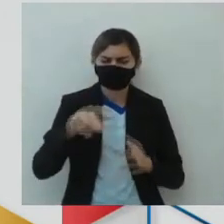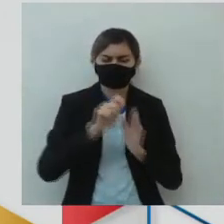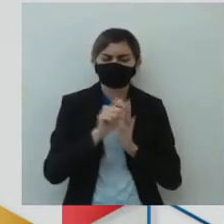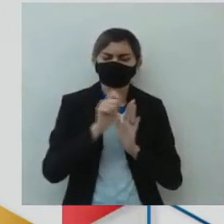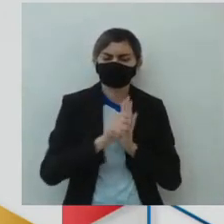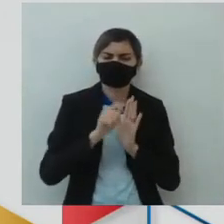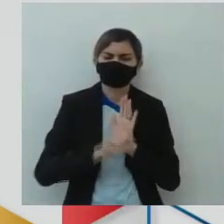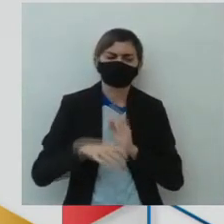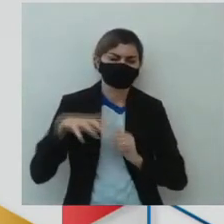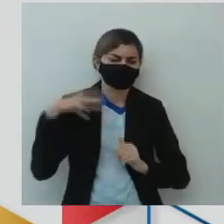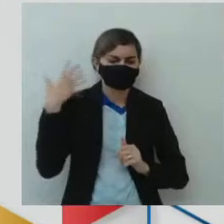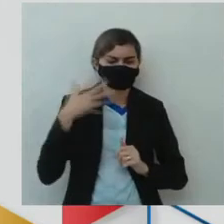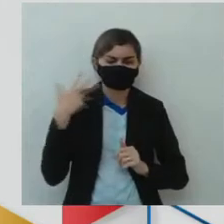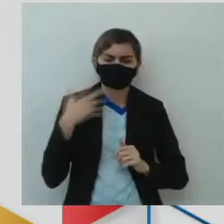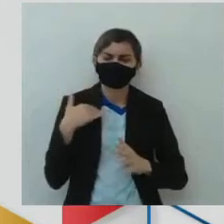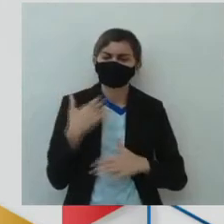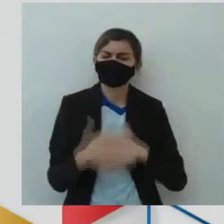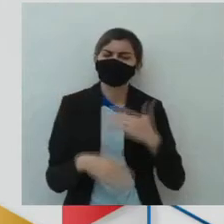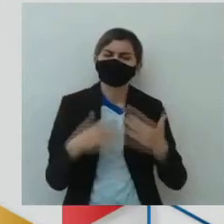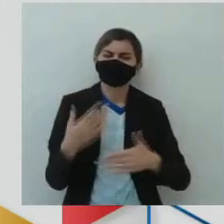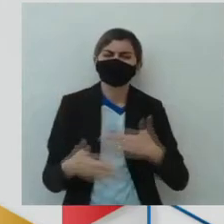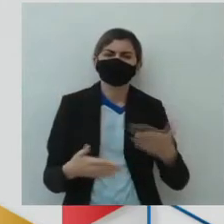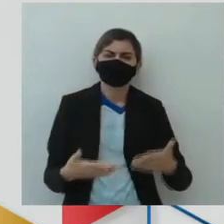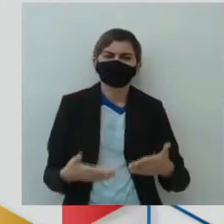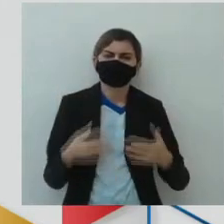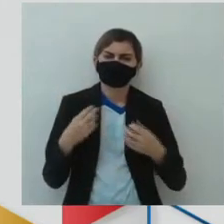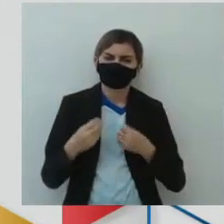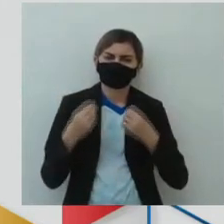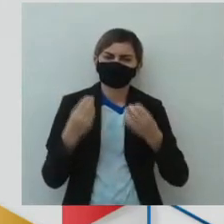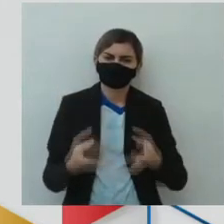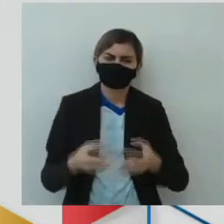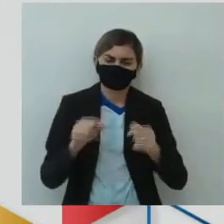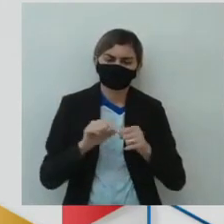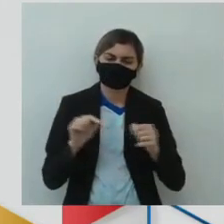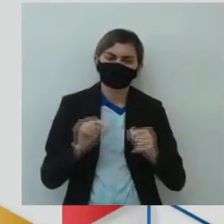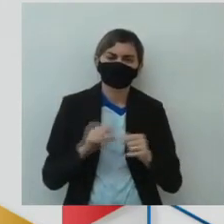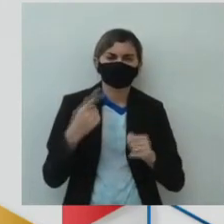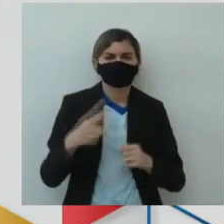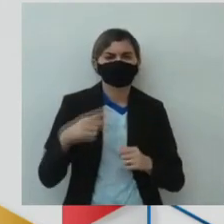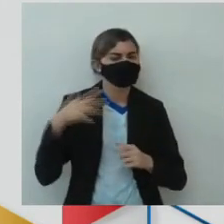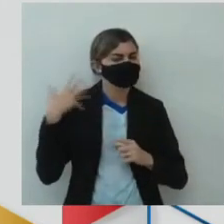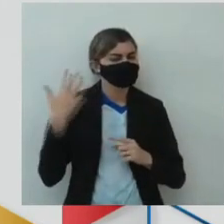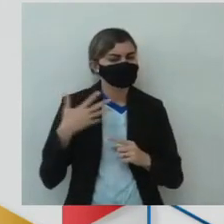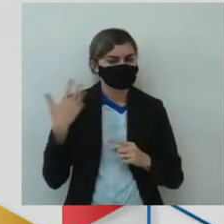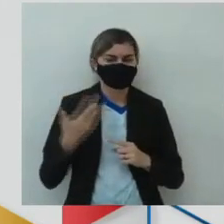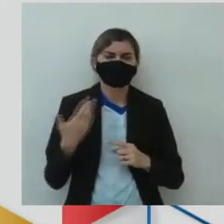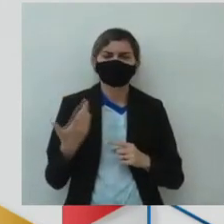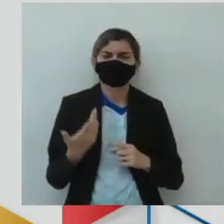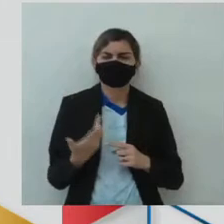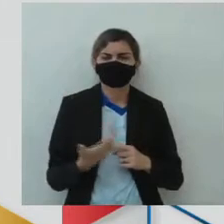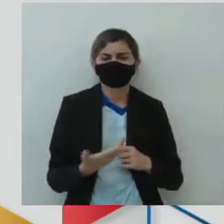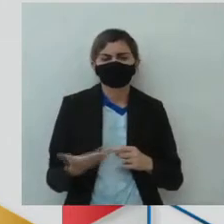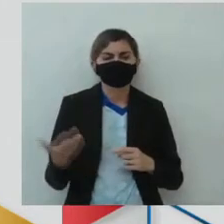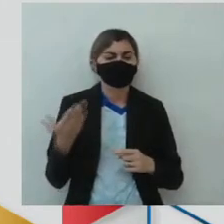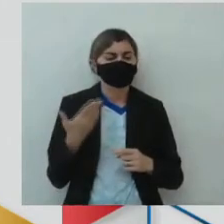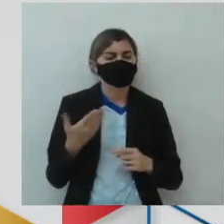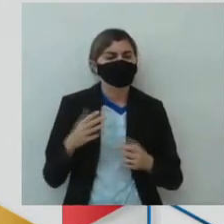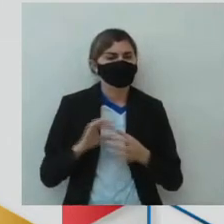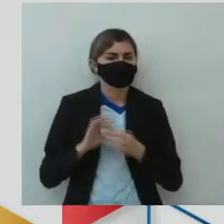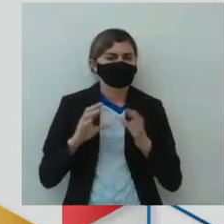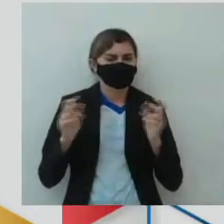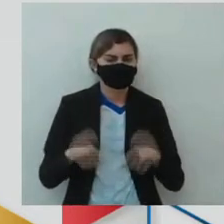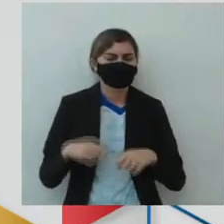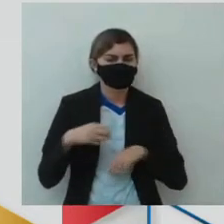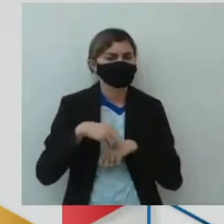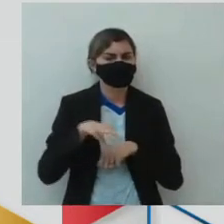que escreve o discurso ela vai desempenhar né e entregar ou seja fazer o seu discurso de um modo que ela